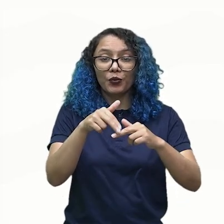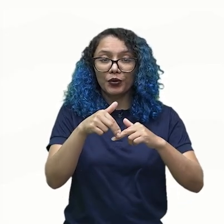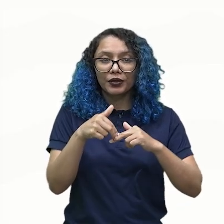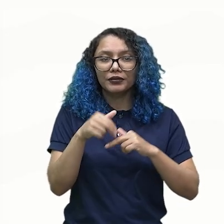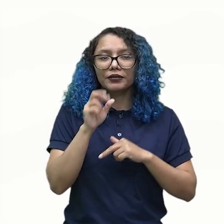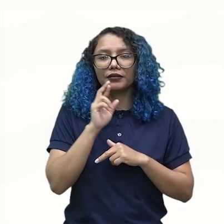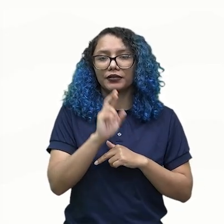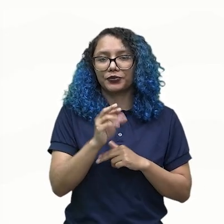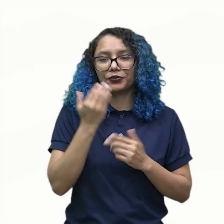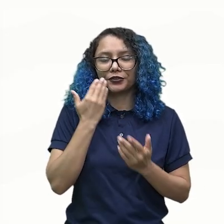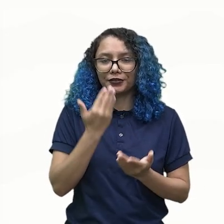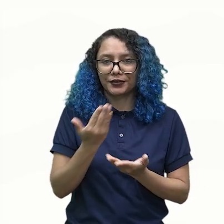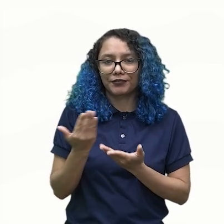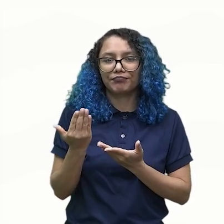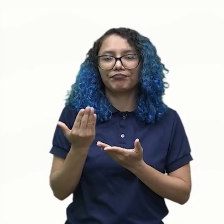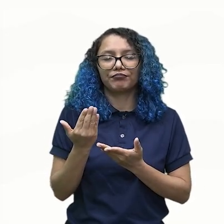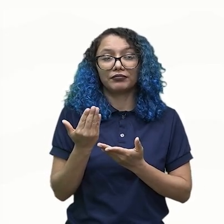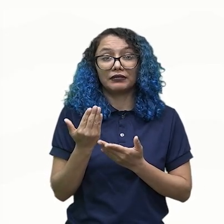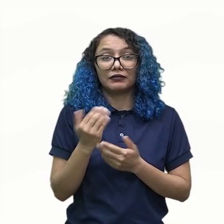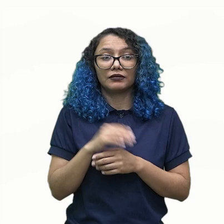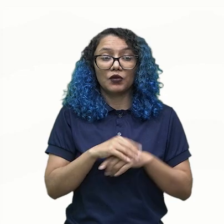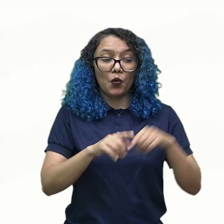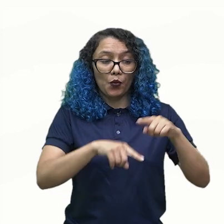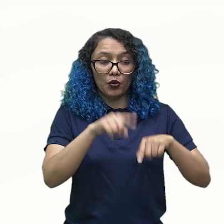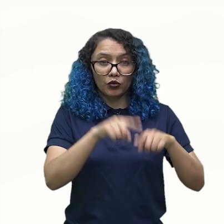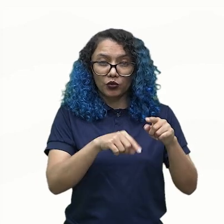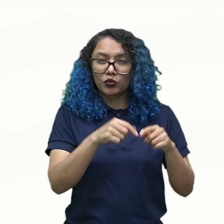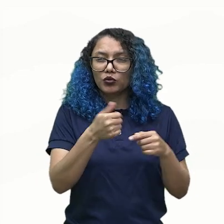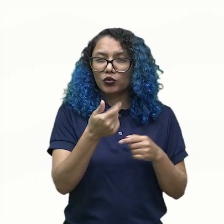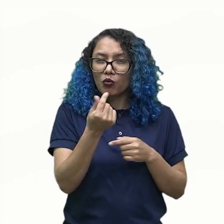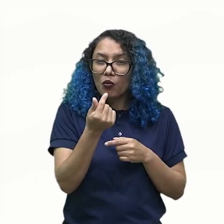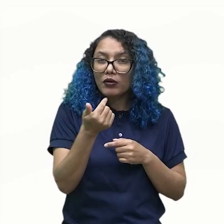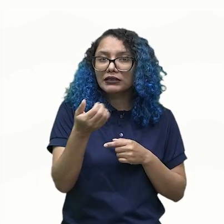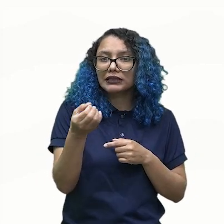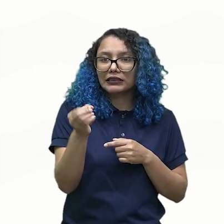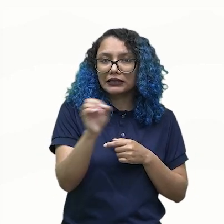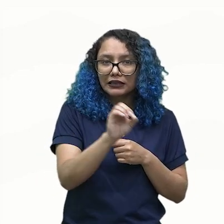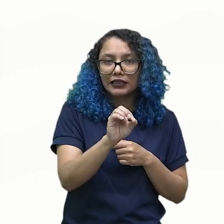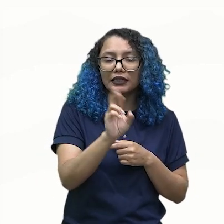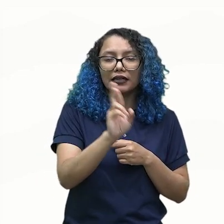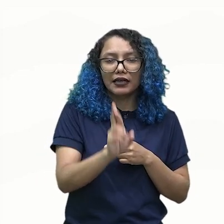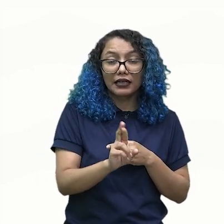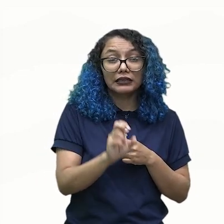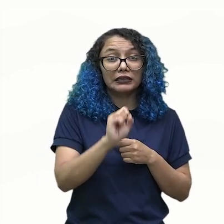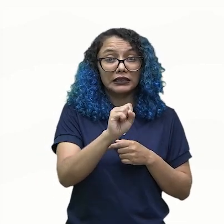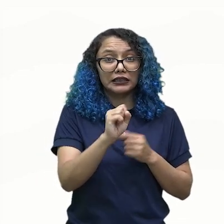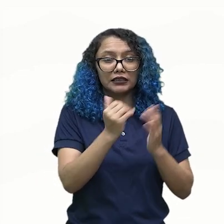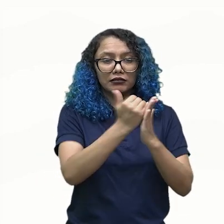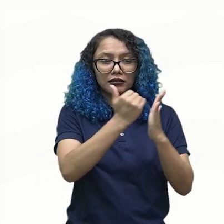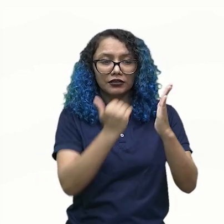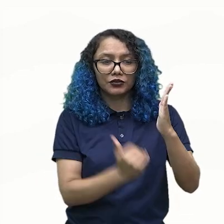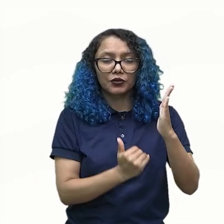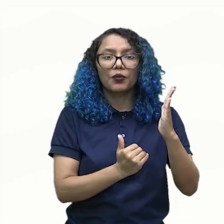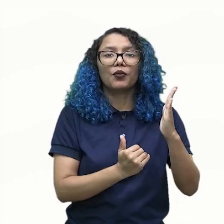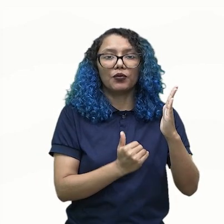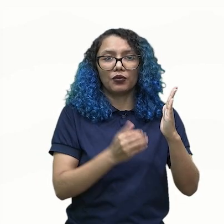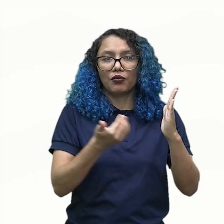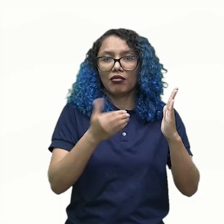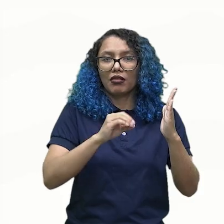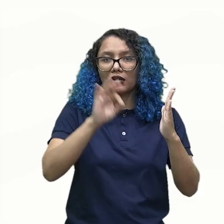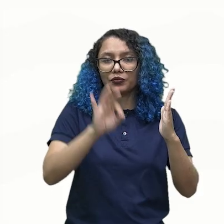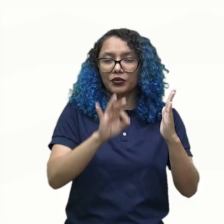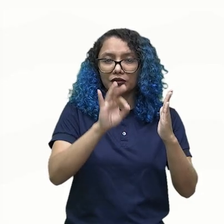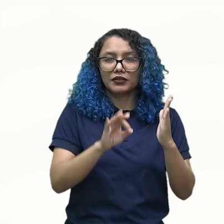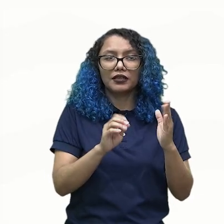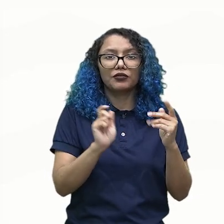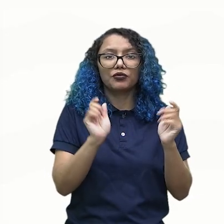motivo, então, que um produto que custa R$100, com desconto de 10%, ele terá